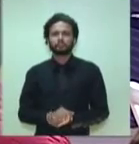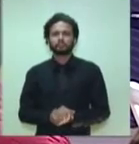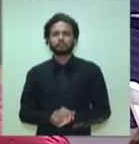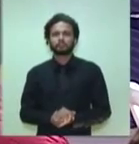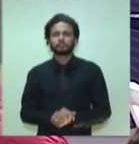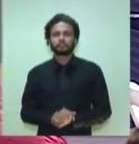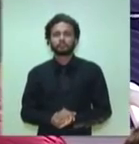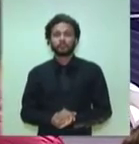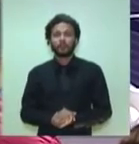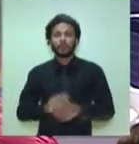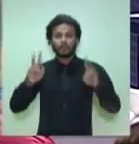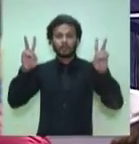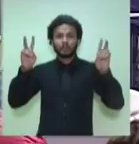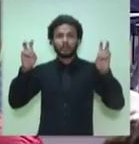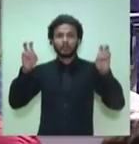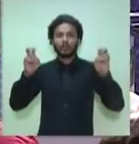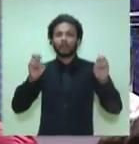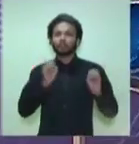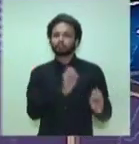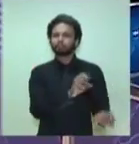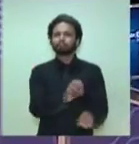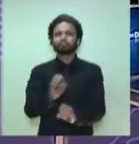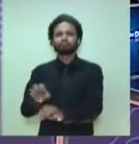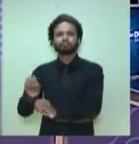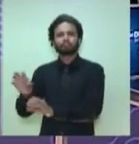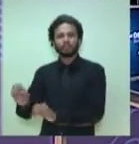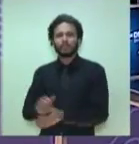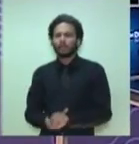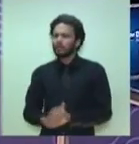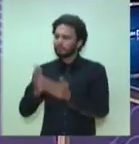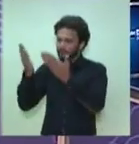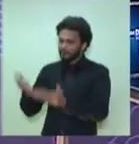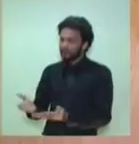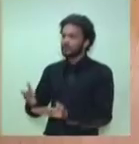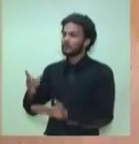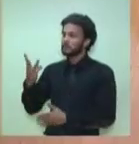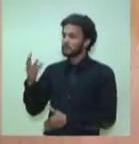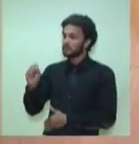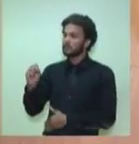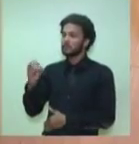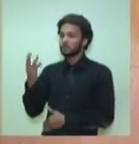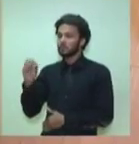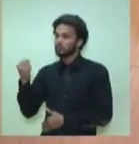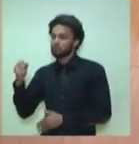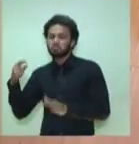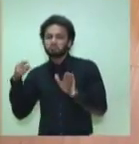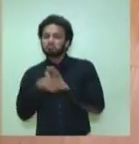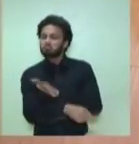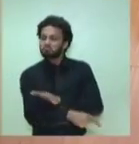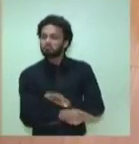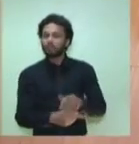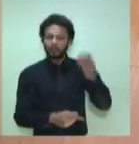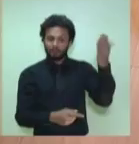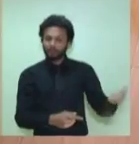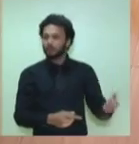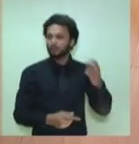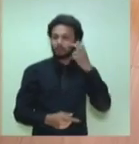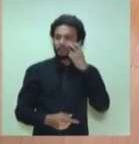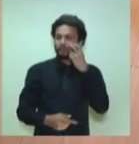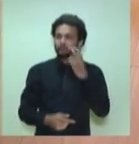Vamos lá, é o tema educação. O senhor tem, portanto, 30 segundos para fazer a sua pergunta para o candidato Marcelo